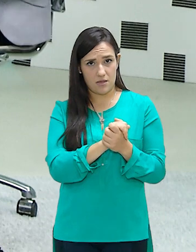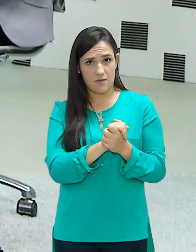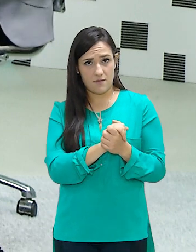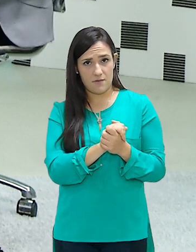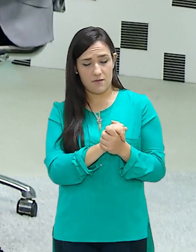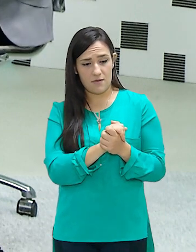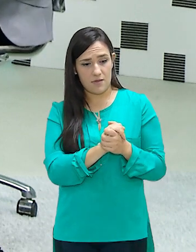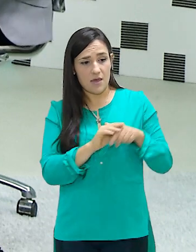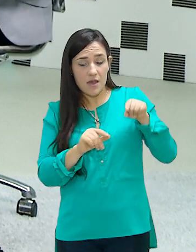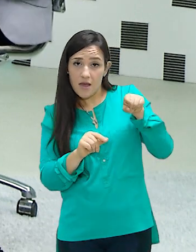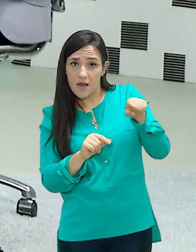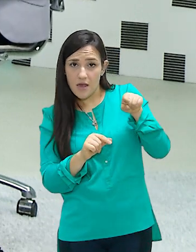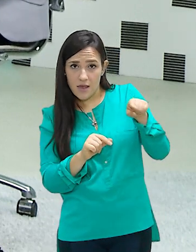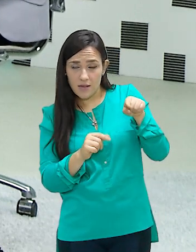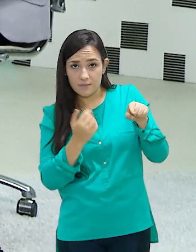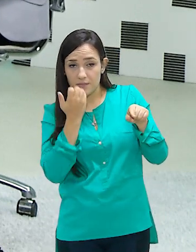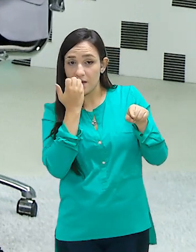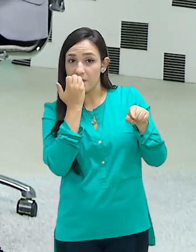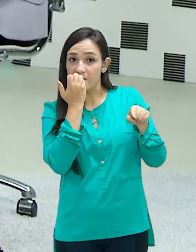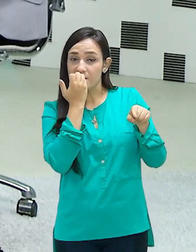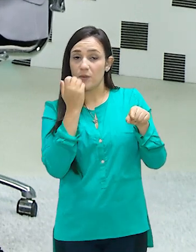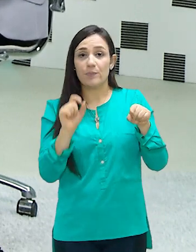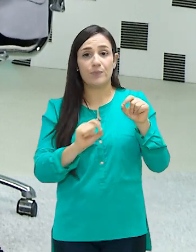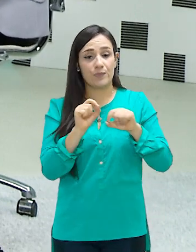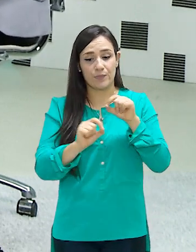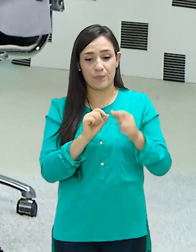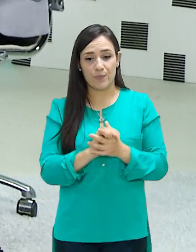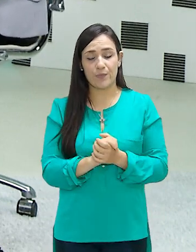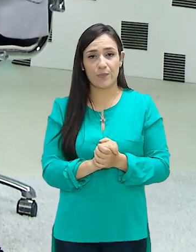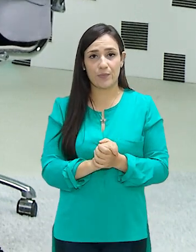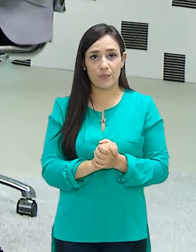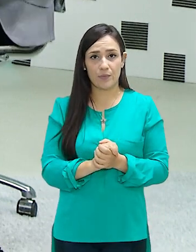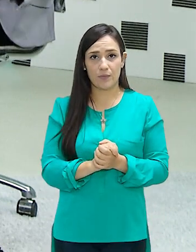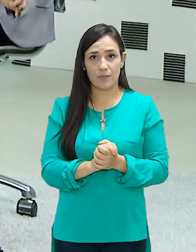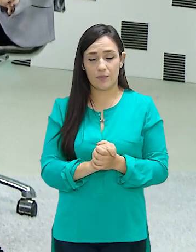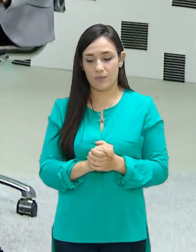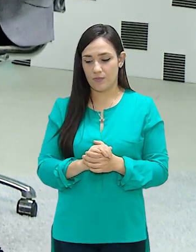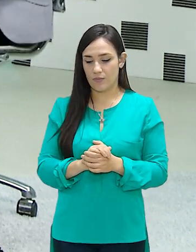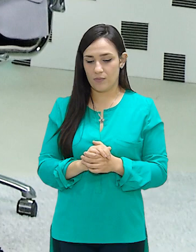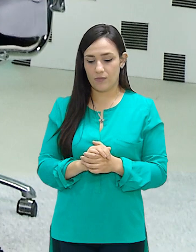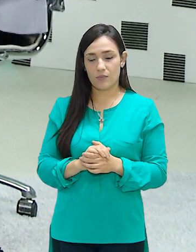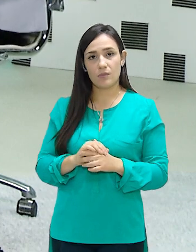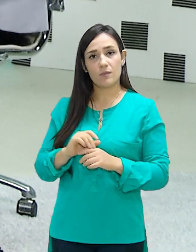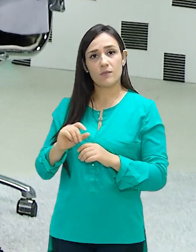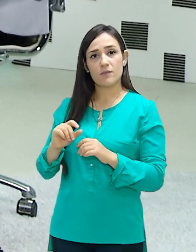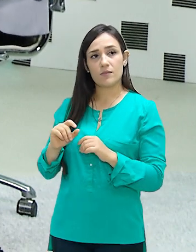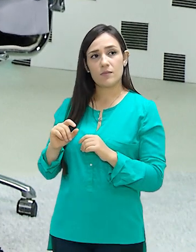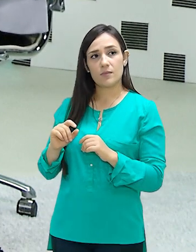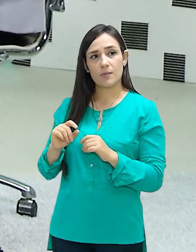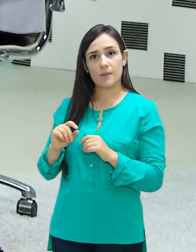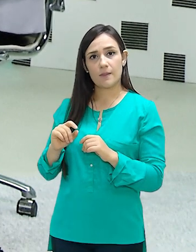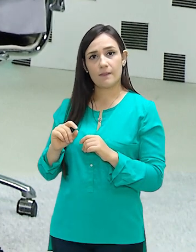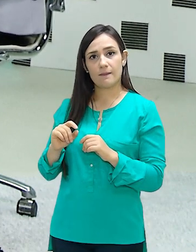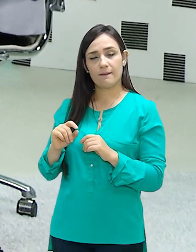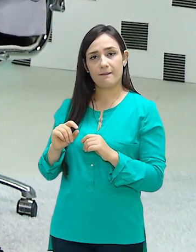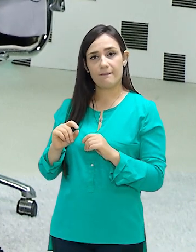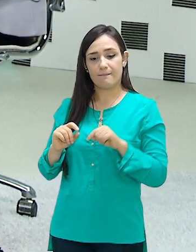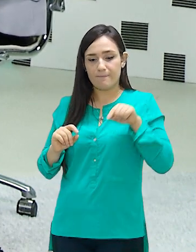ser meeiro, que há uma diferença em ser herdeiro e ser meeiro. Herdeiro,